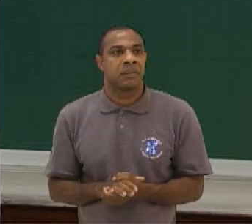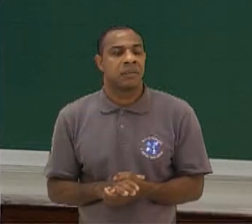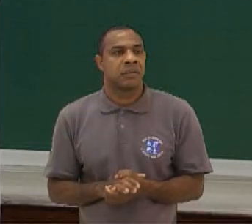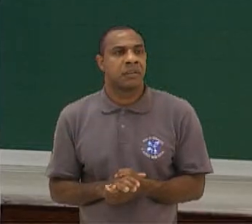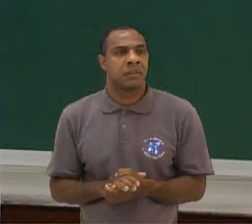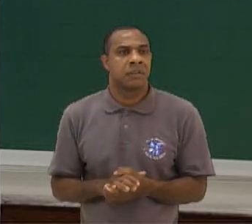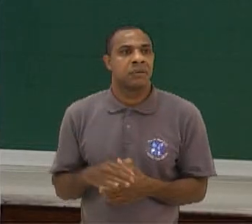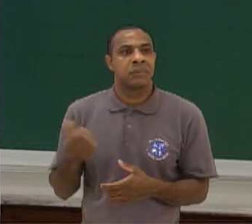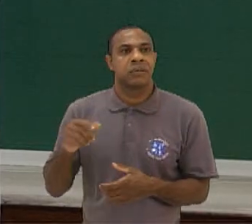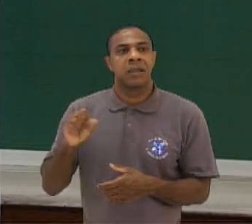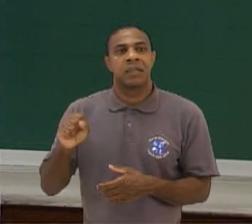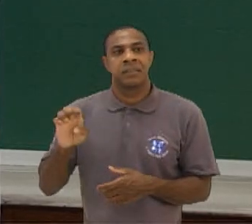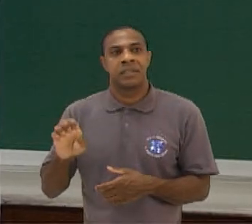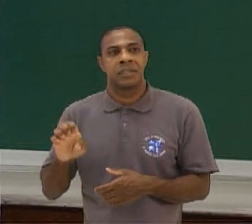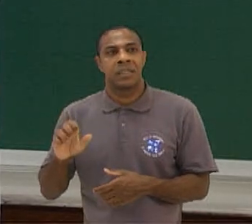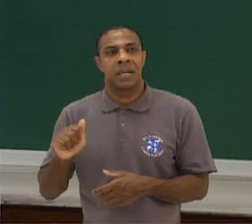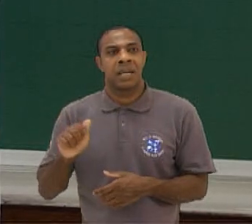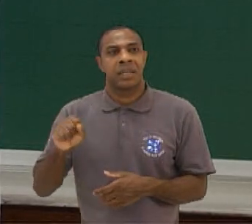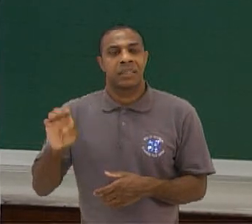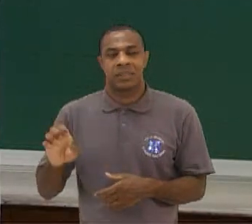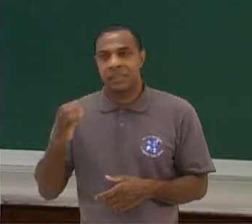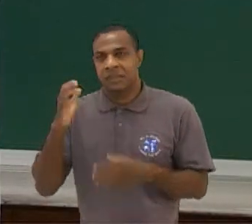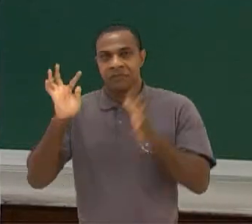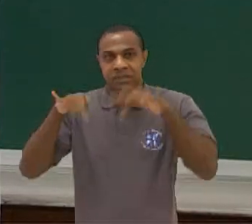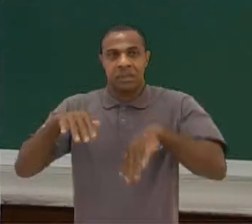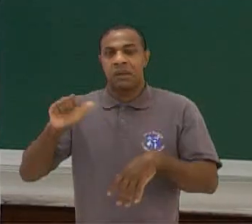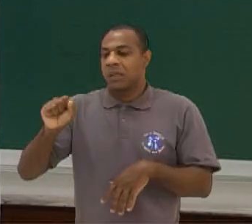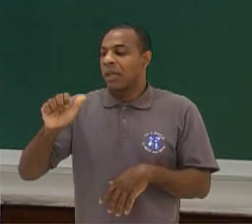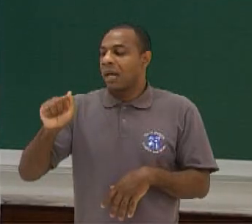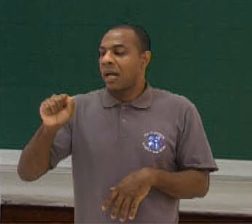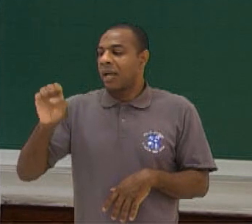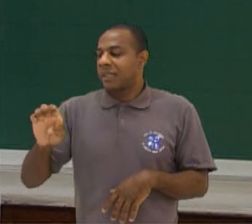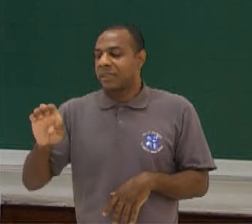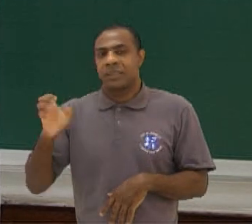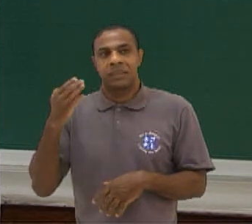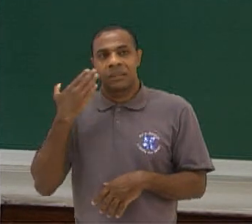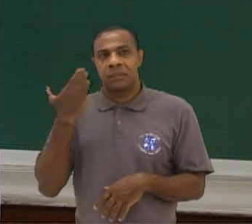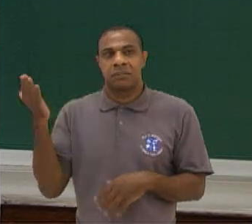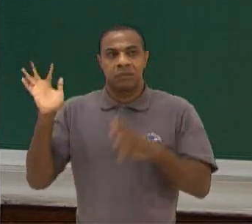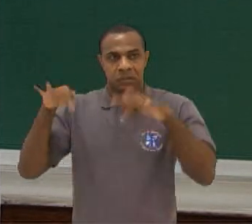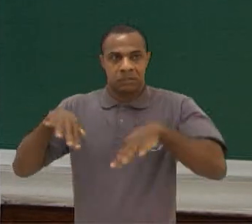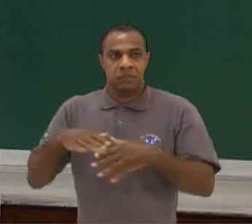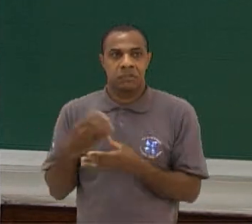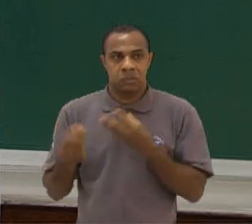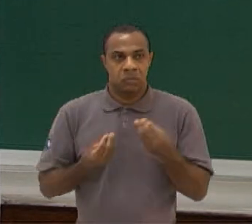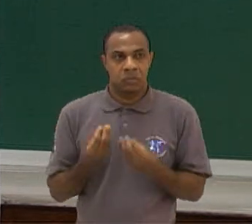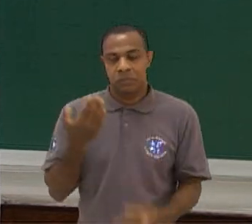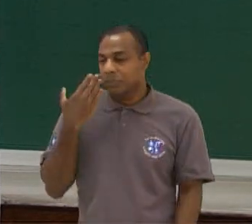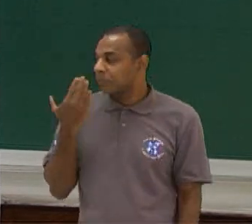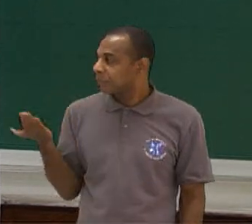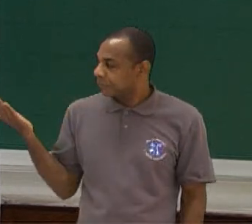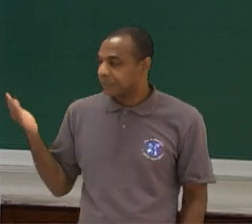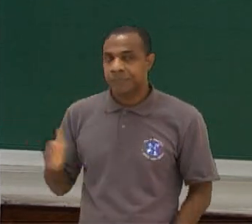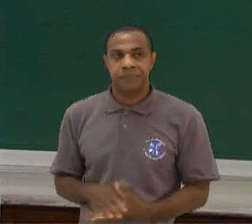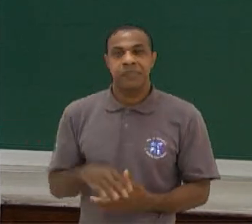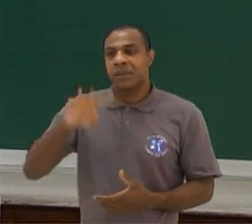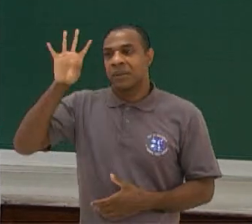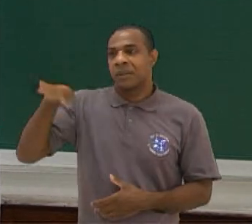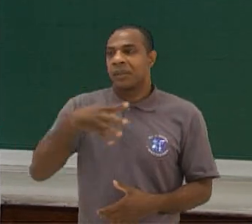dipeptidase, nuclease, tá? Que vai degradar os ácidos nucleicos. Então, para a gente poder compreender aqui essa